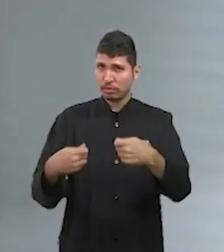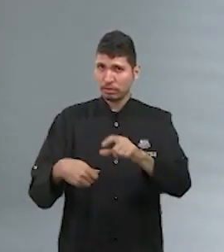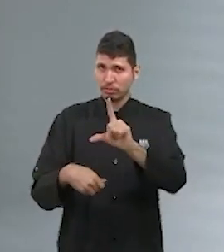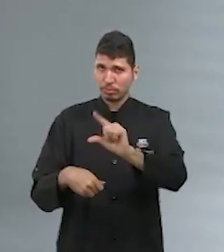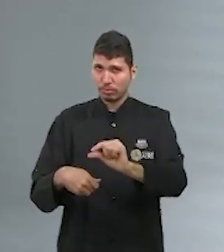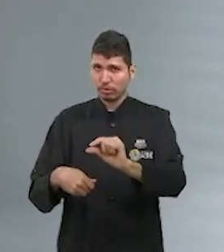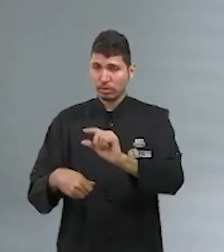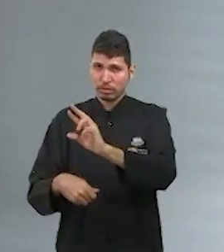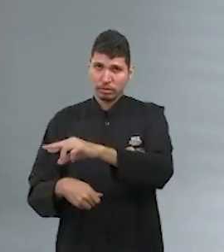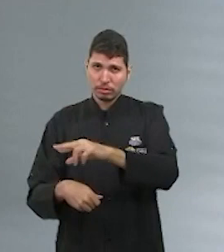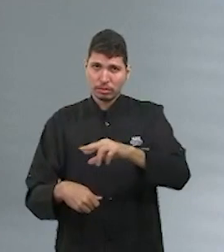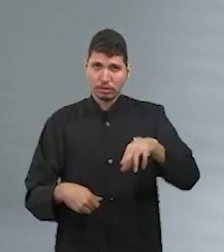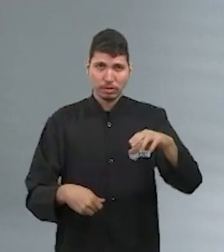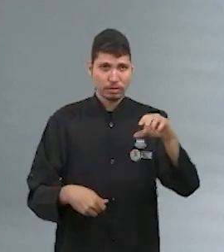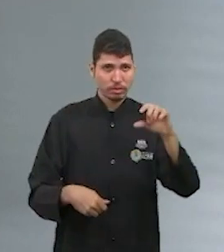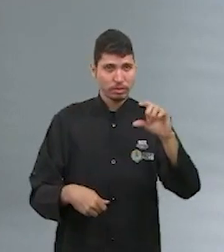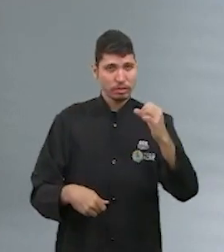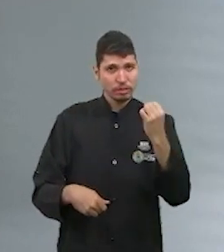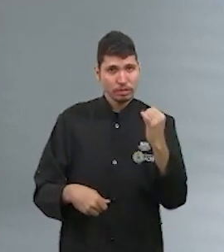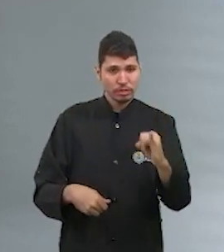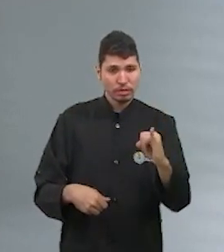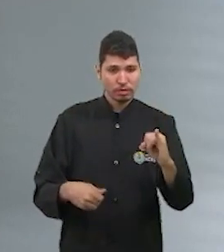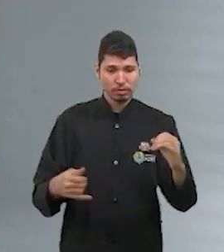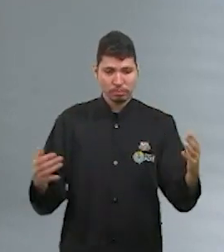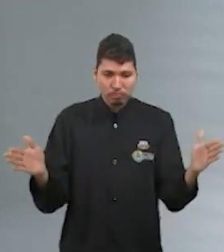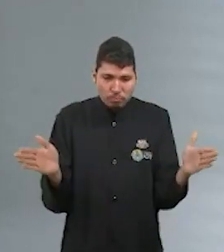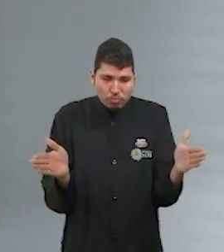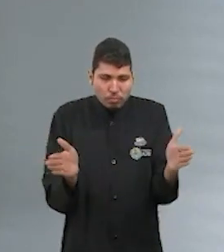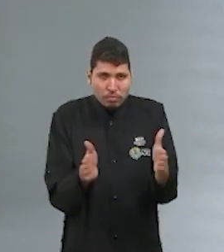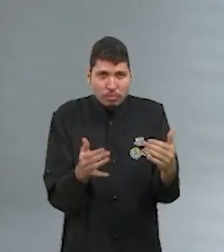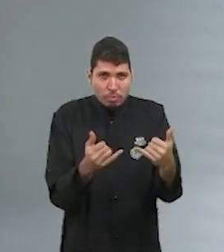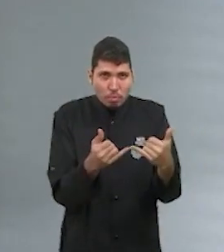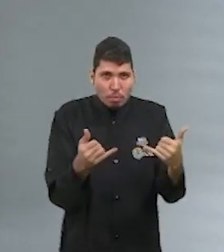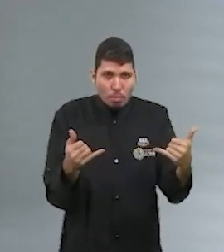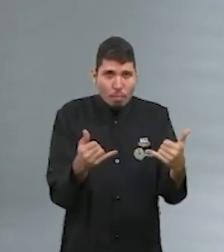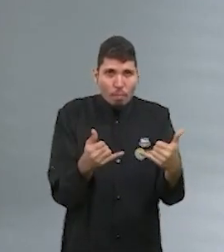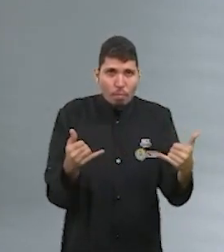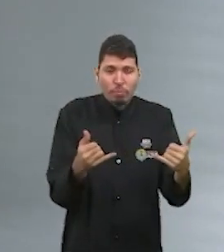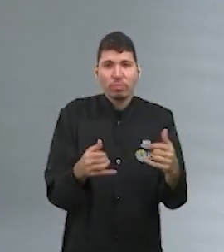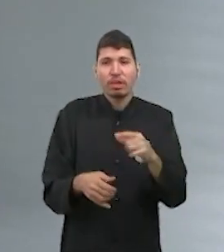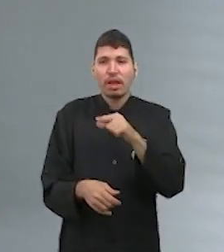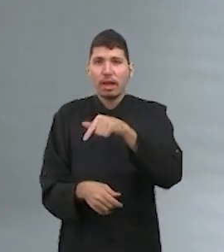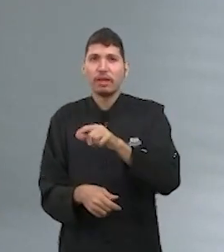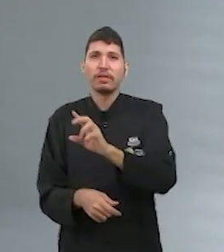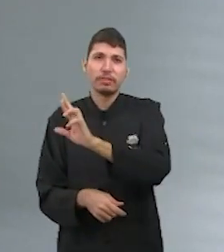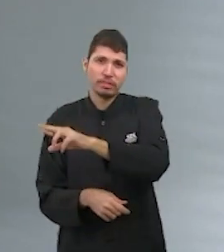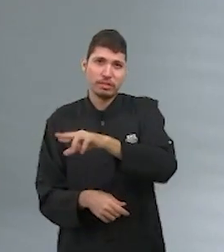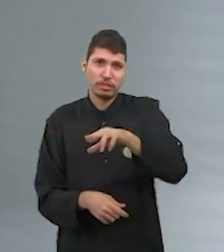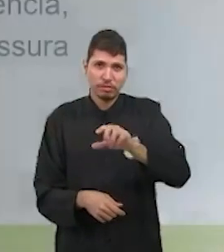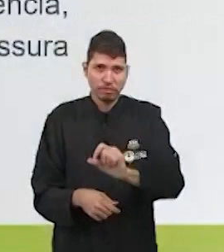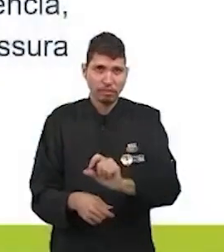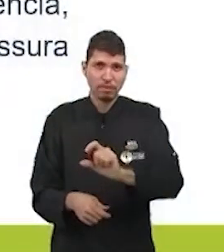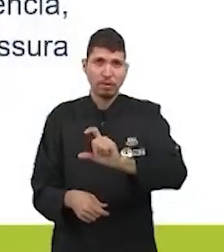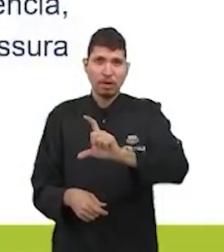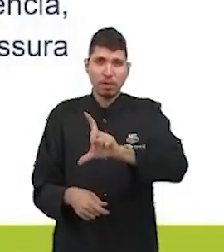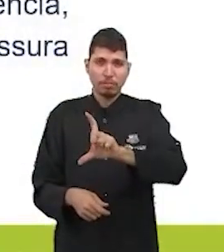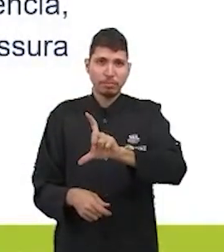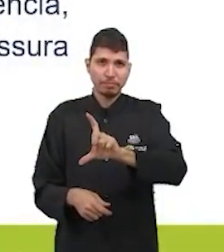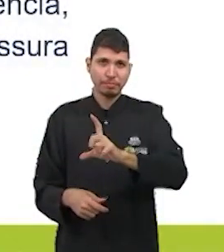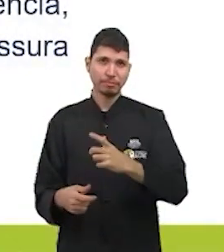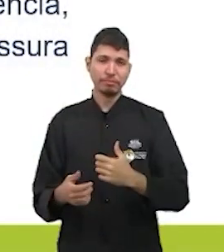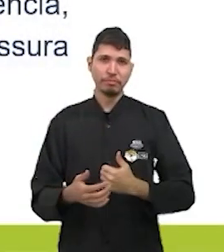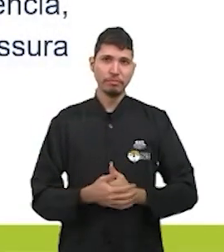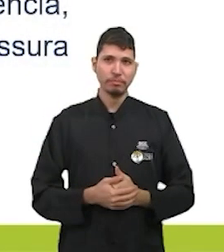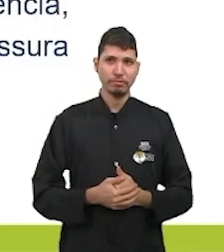fio menor, é inversamente proporcional. Então, a minha resistência vai aumentar, ok? Dá para deduzir aqui por